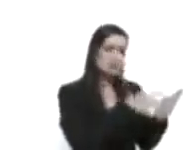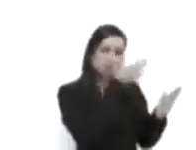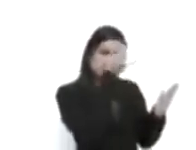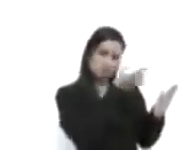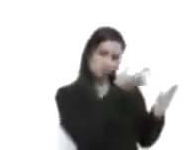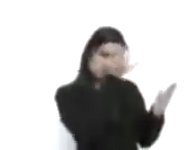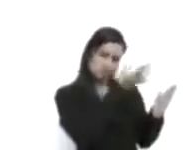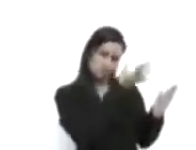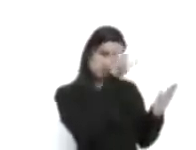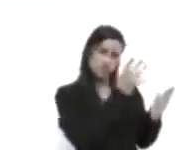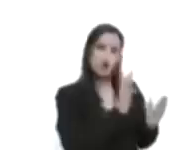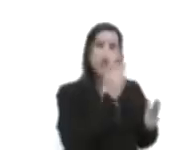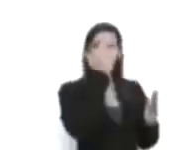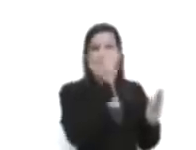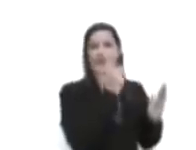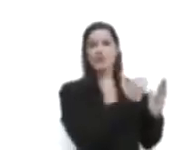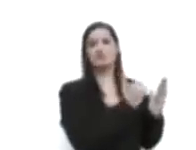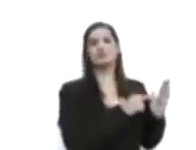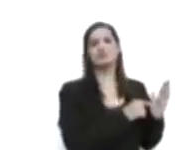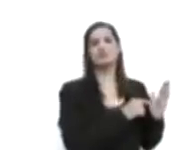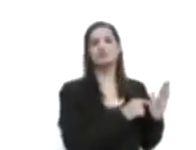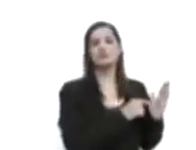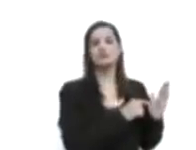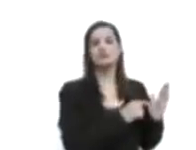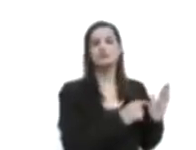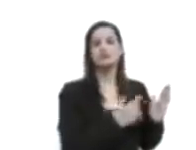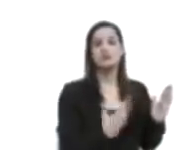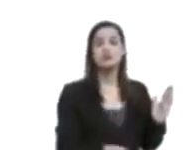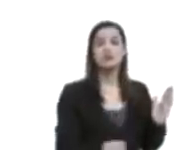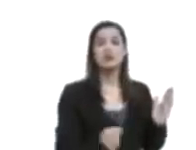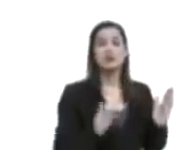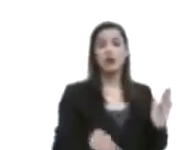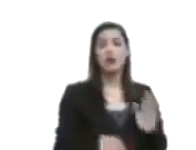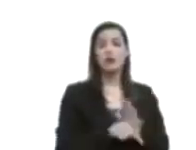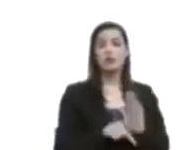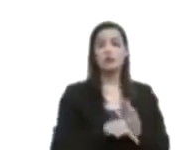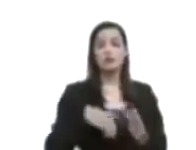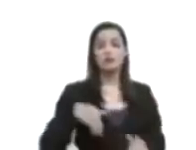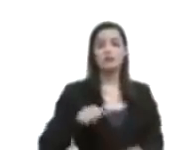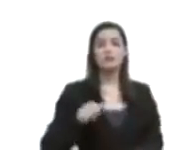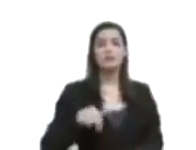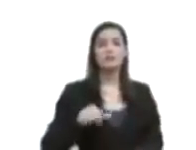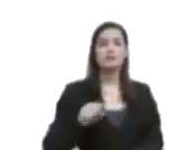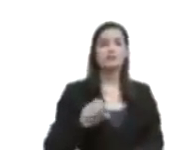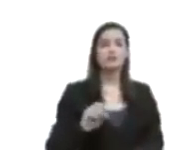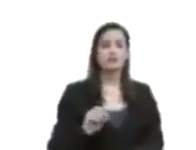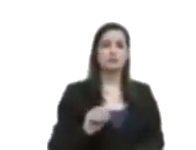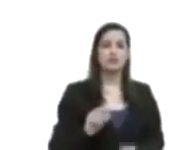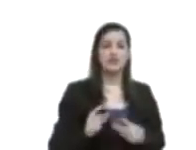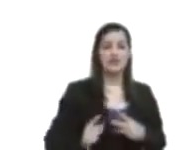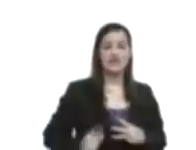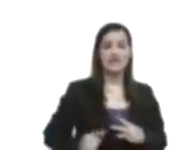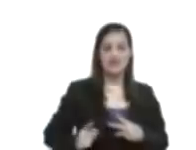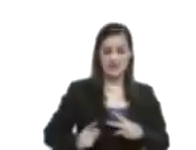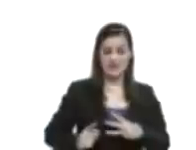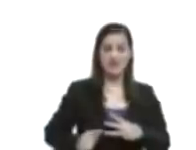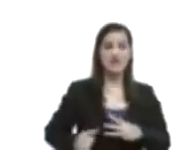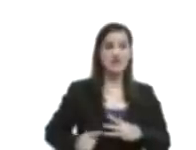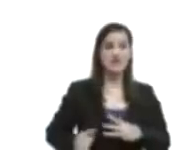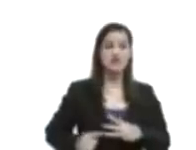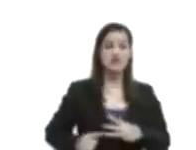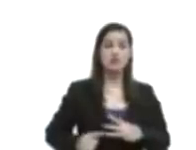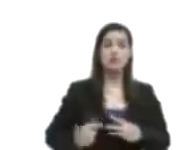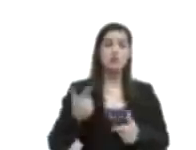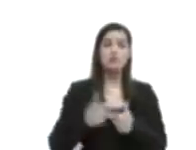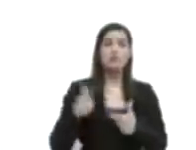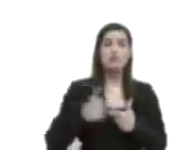diz. Ele está cativo à palavra. Isso é ser manso. Terceira característica: ele suporta calúnias ao seu respeito.